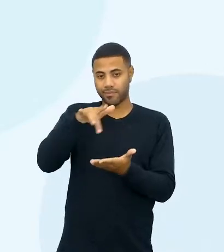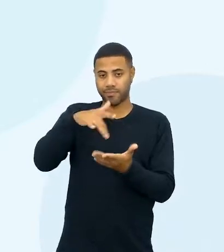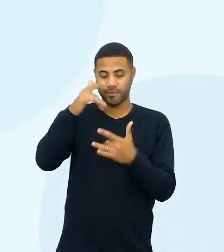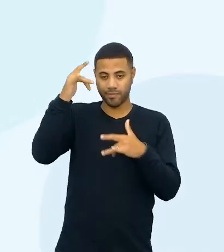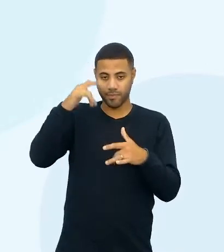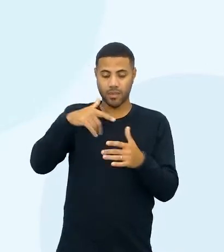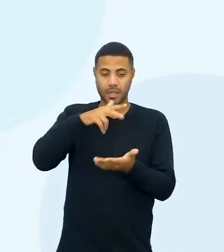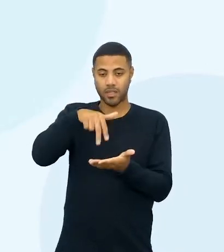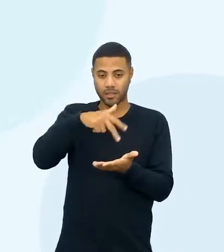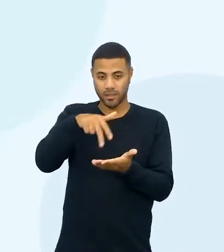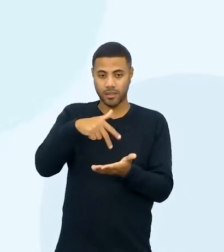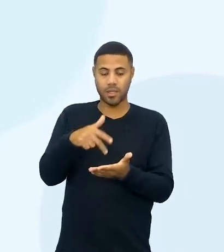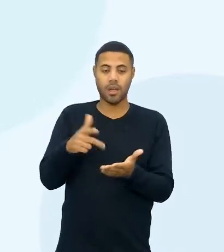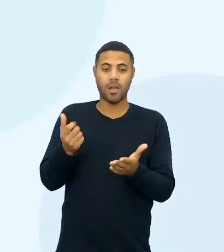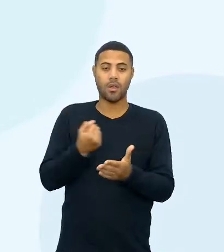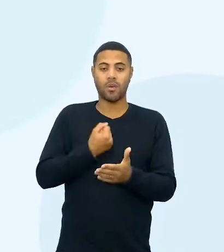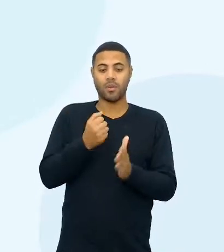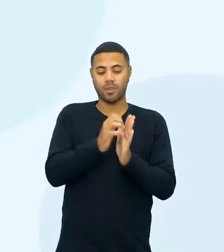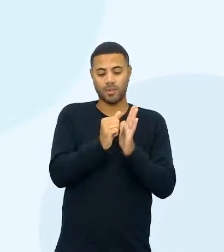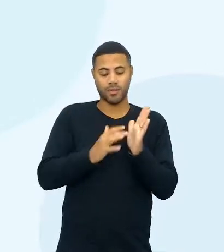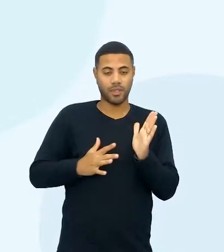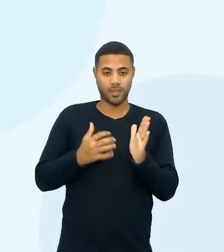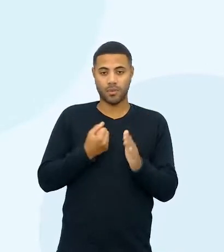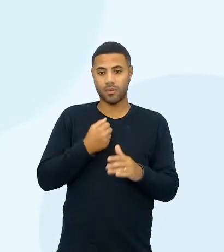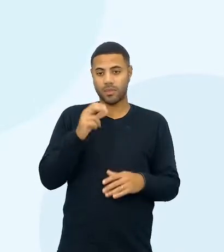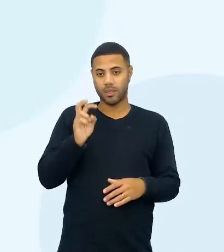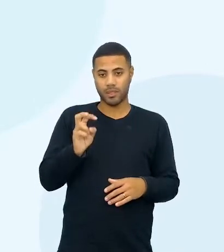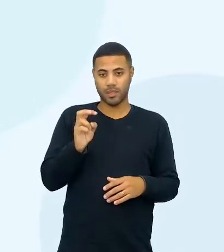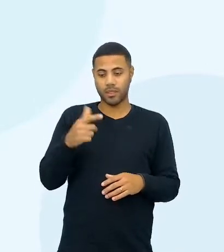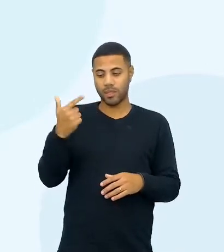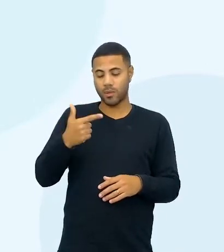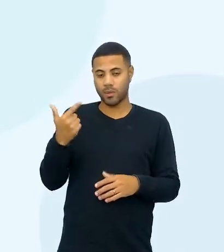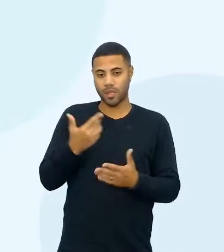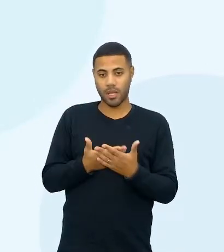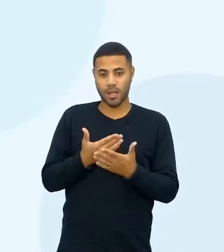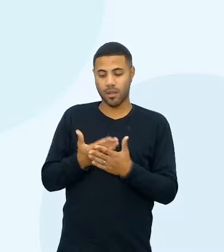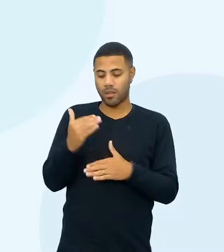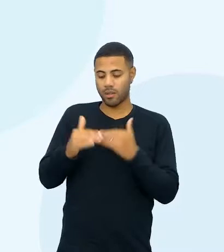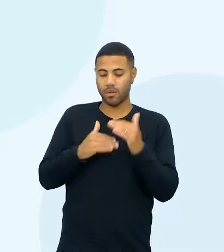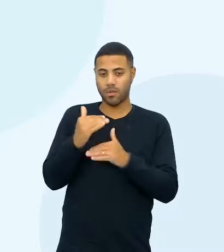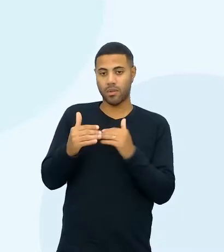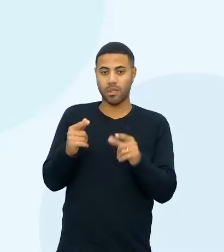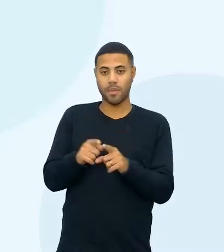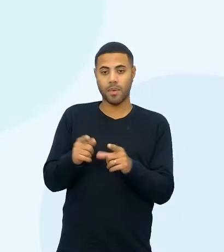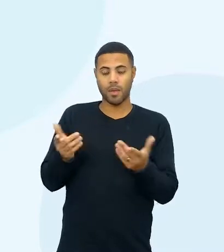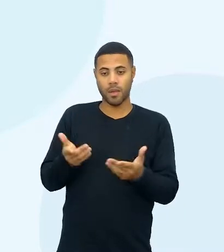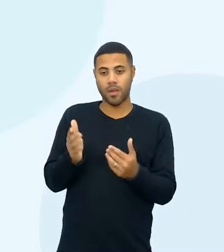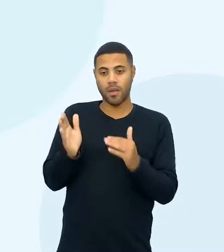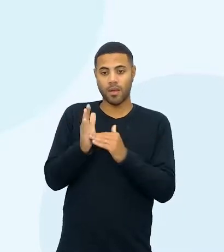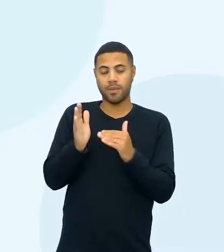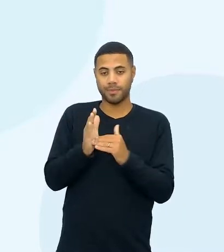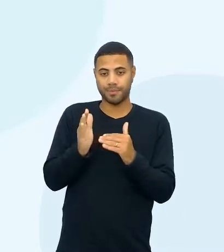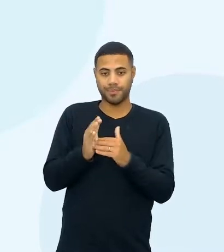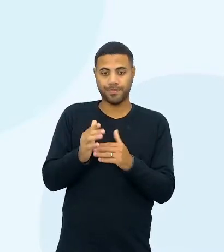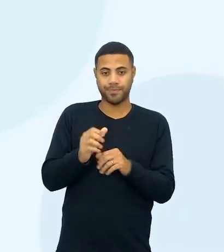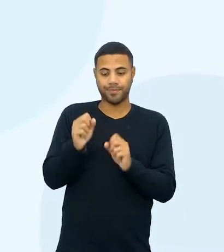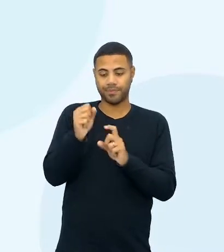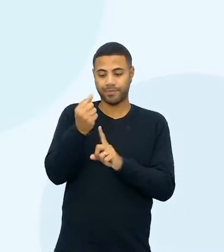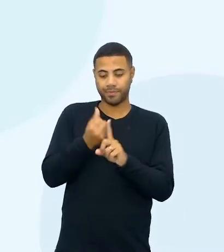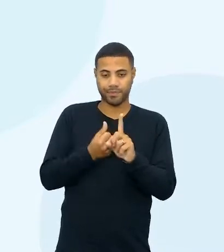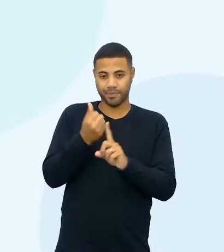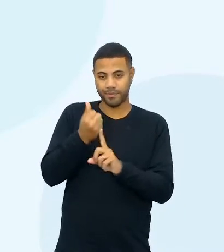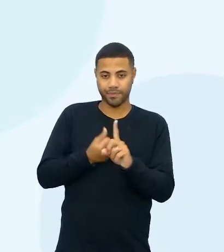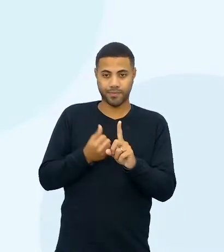é a de número 5, nossa segunda aula de desenvolvimento. Caminhando aí para o final do semestre, para